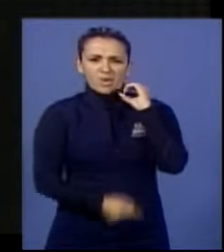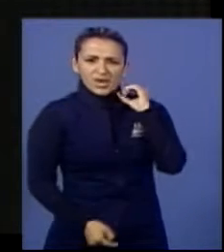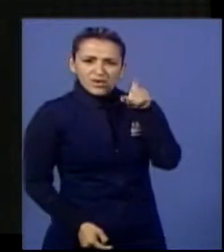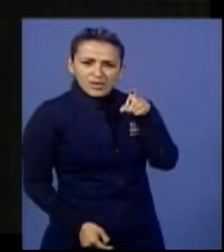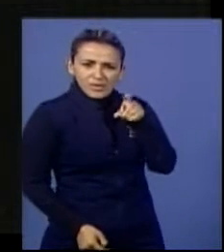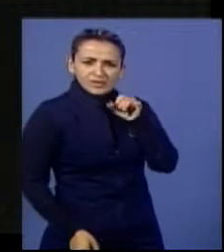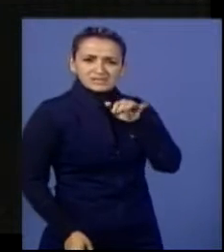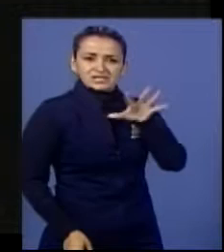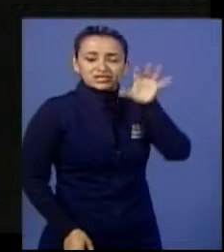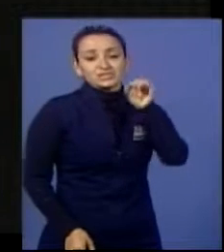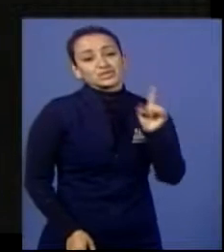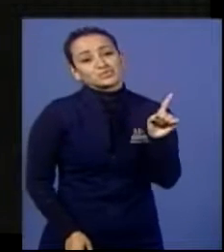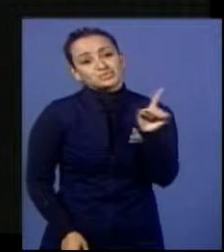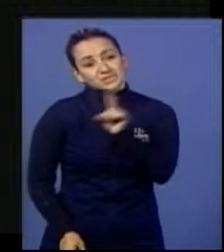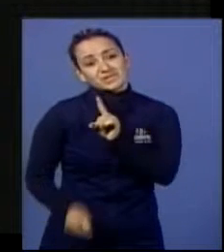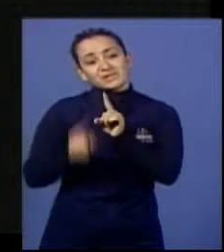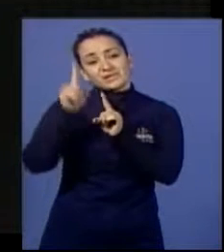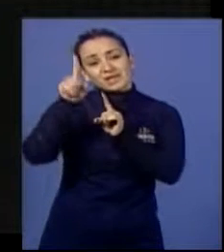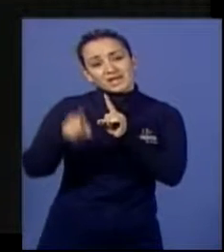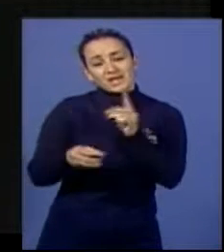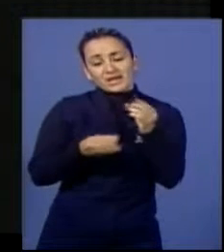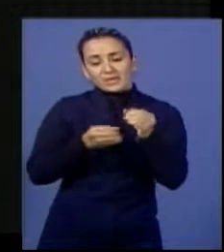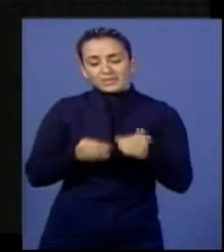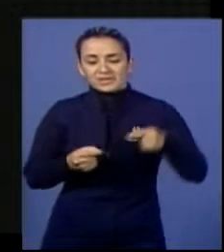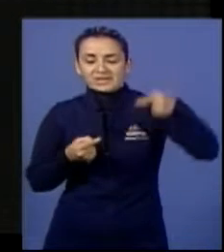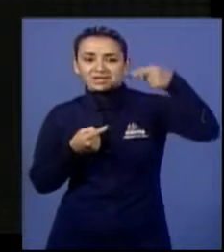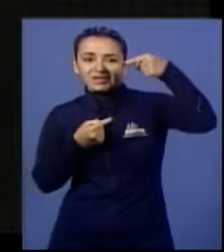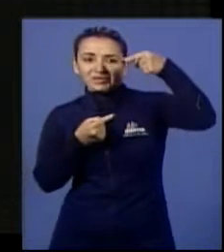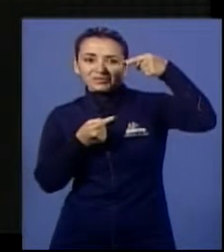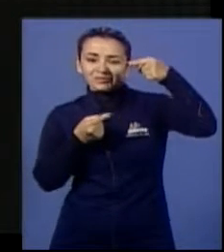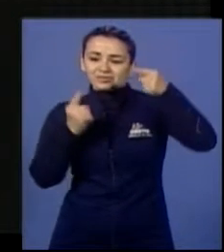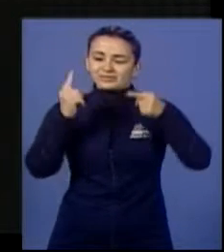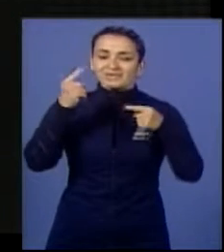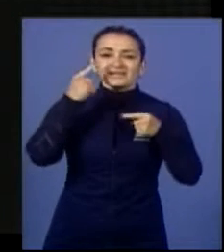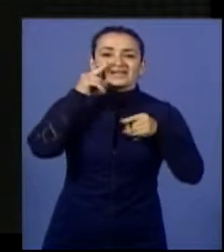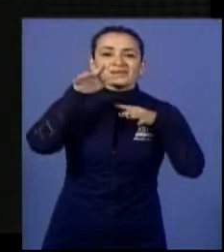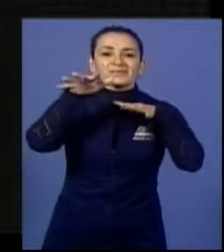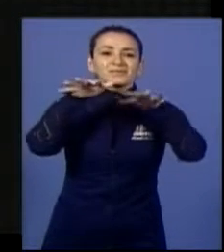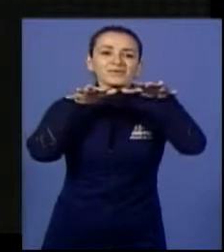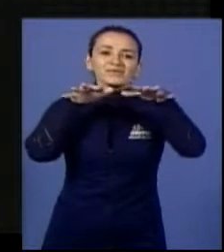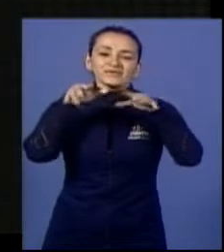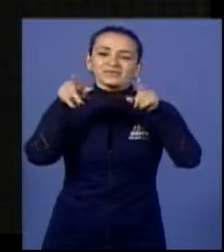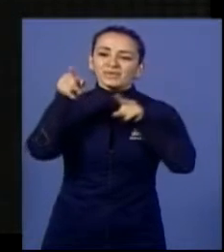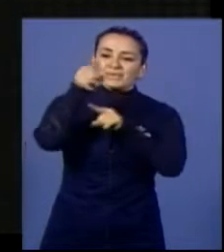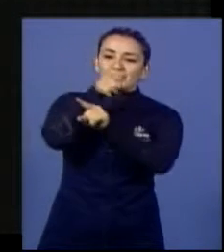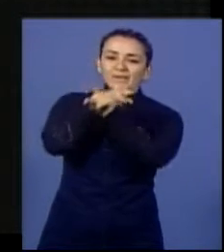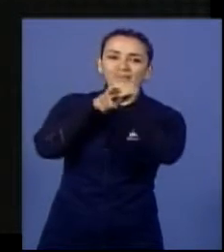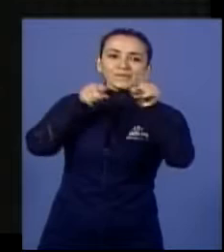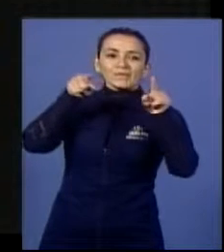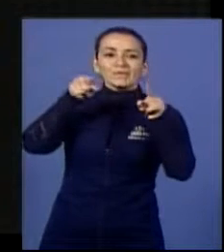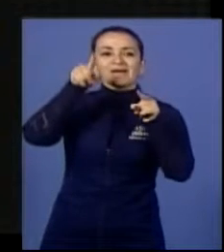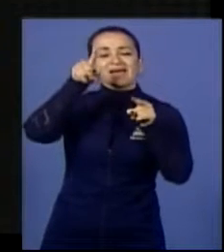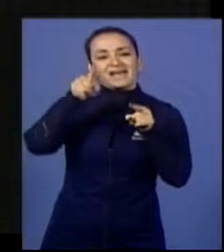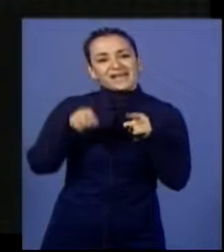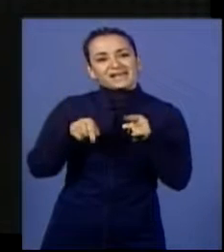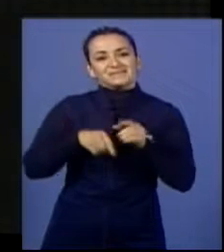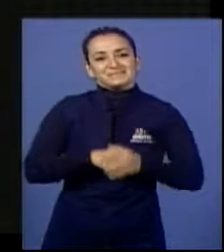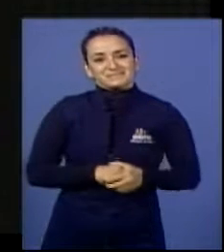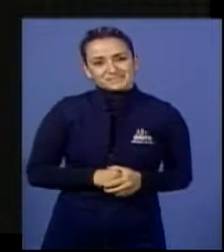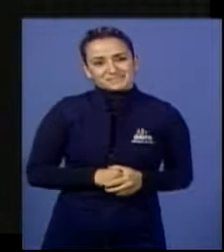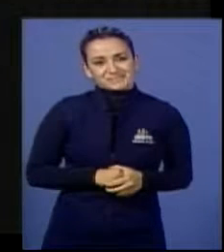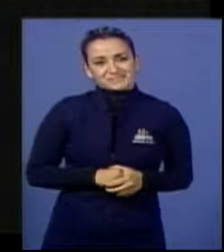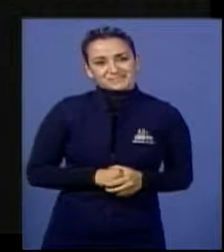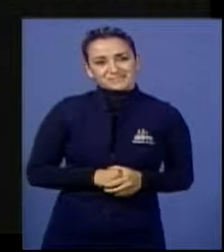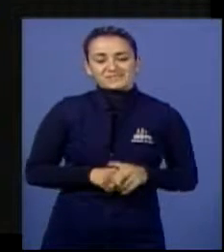Essa bolinha ali dentro são três ligações duplas que se movimentam. E esse movimento das duplas nós